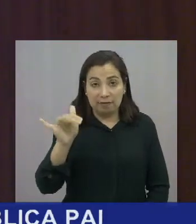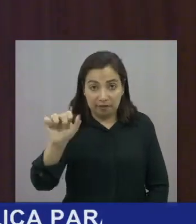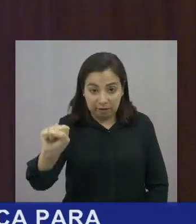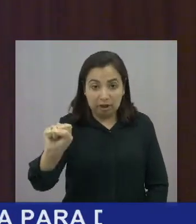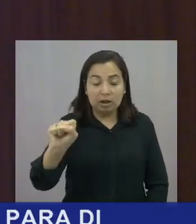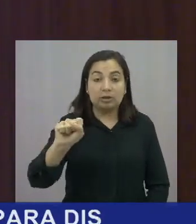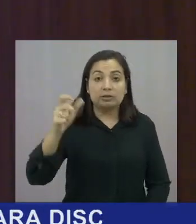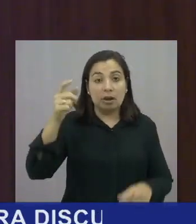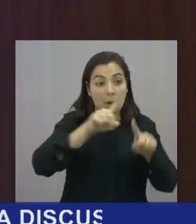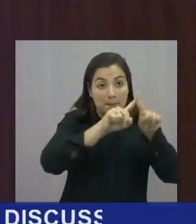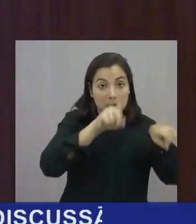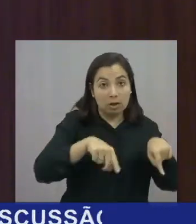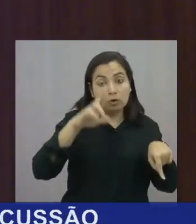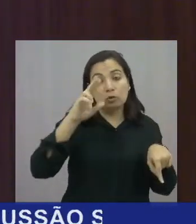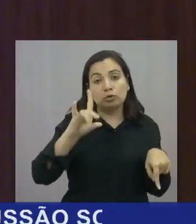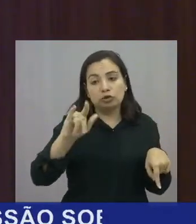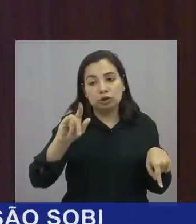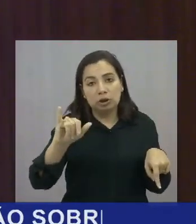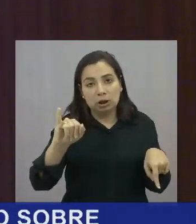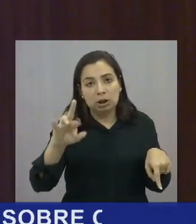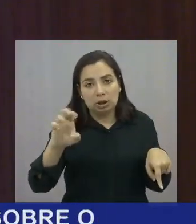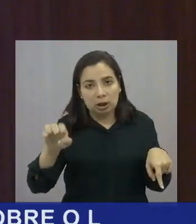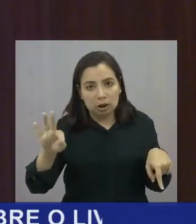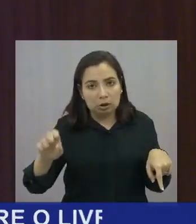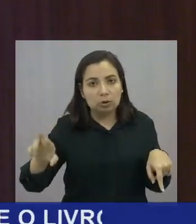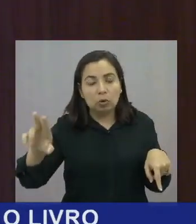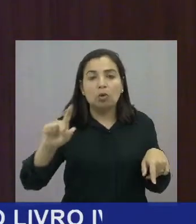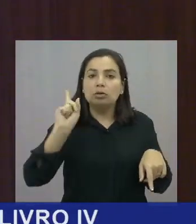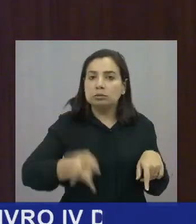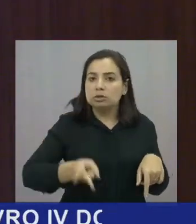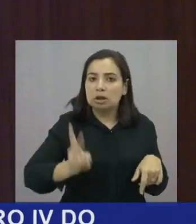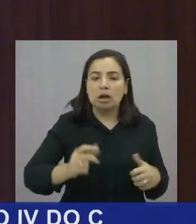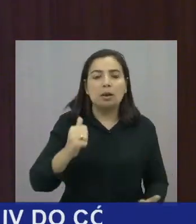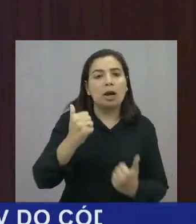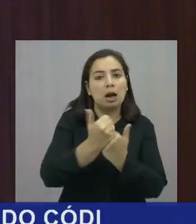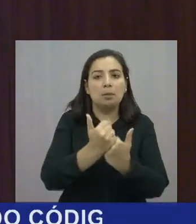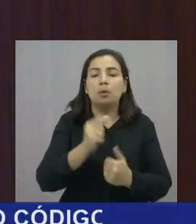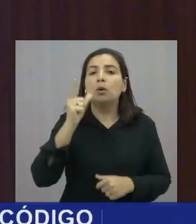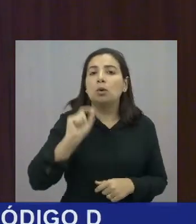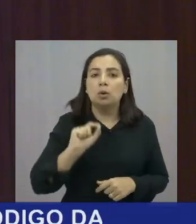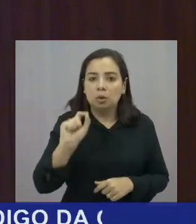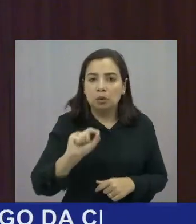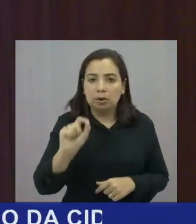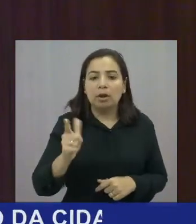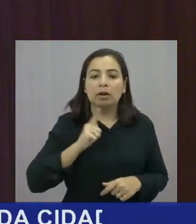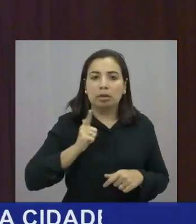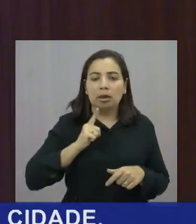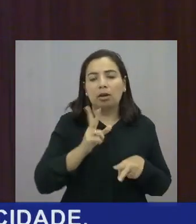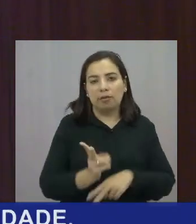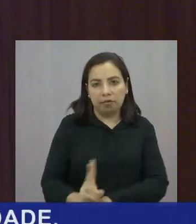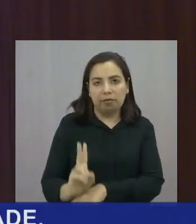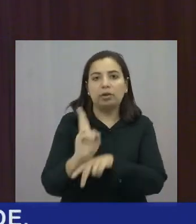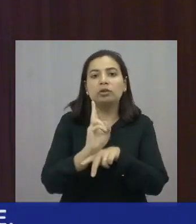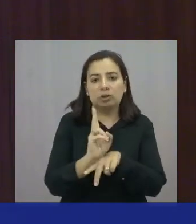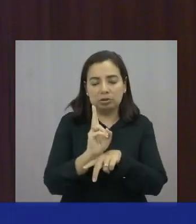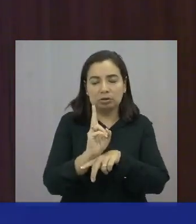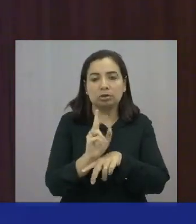e sempre apoiou as nossas sugestões de operação, de fiscalização.